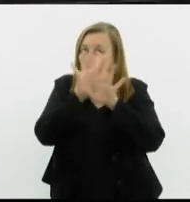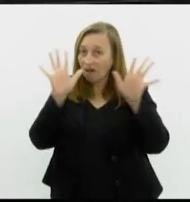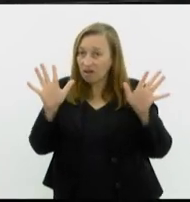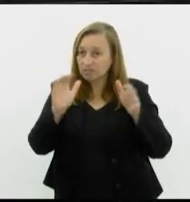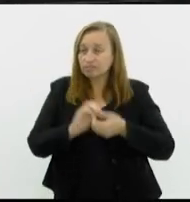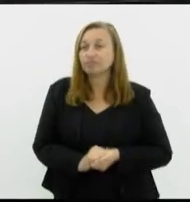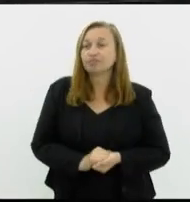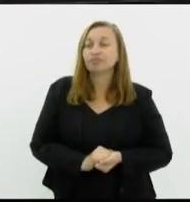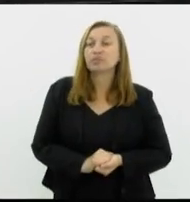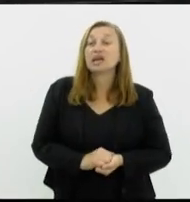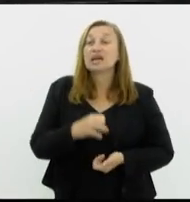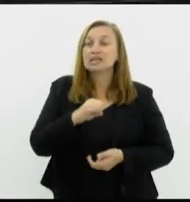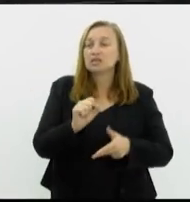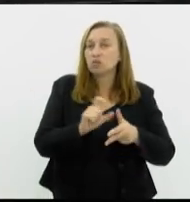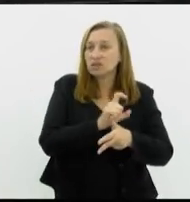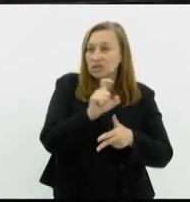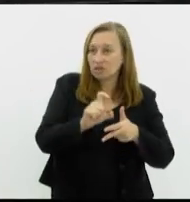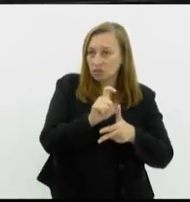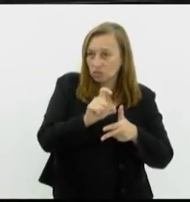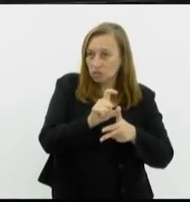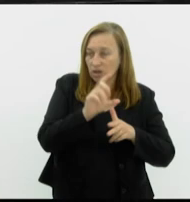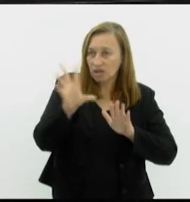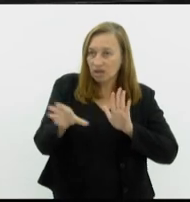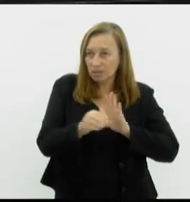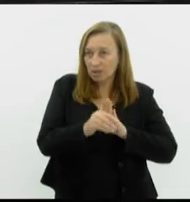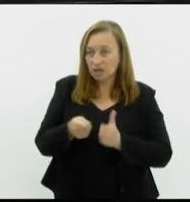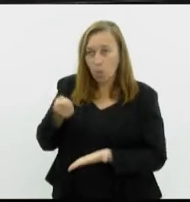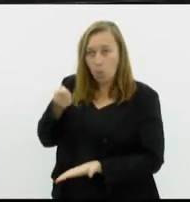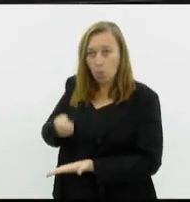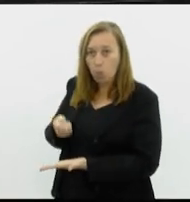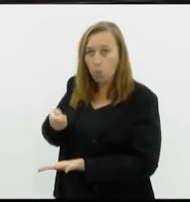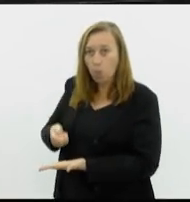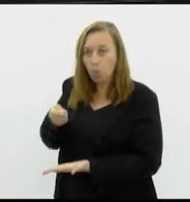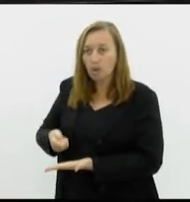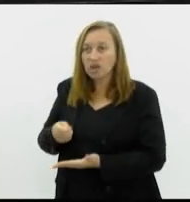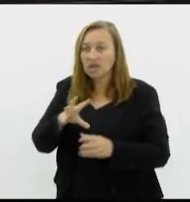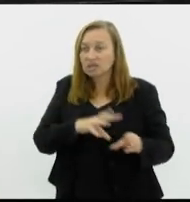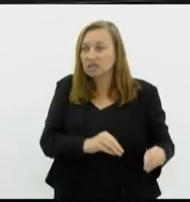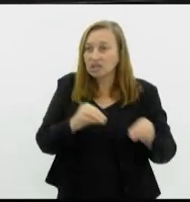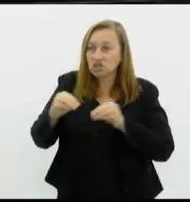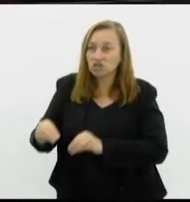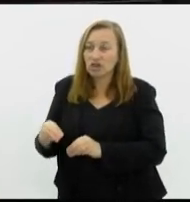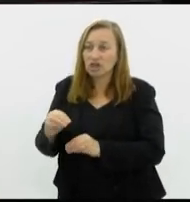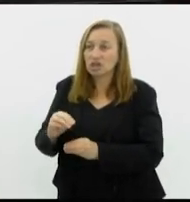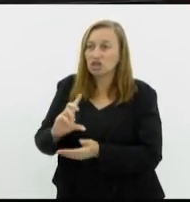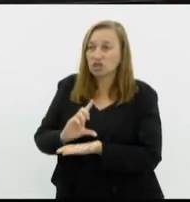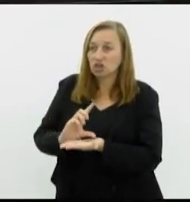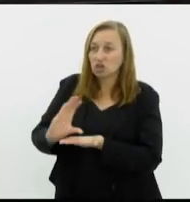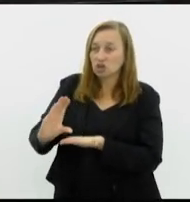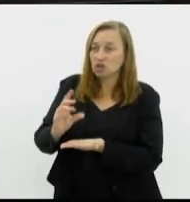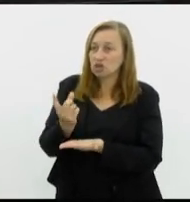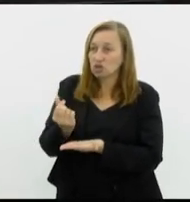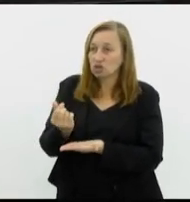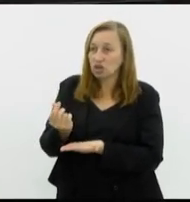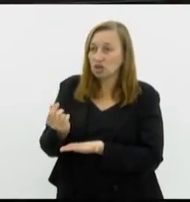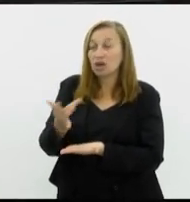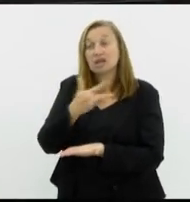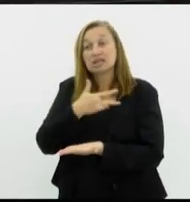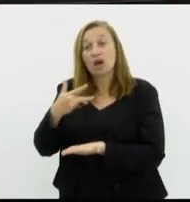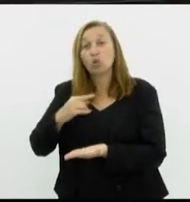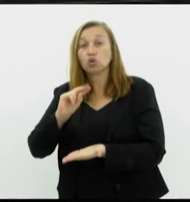o Executivo, por emenda impositiva, transfere recursos para a saúde ou para a